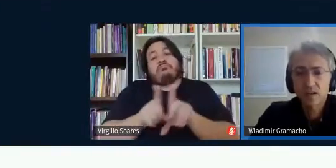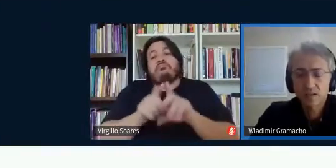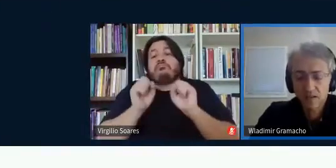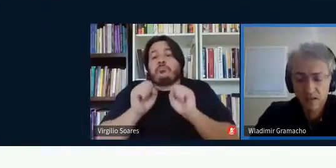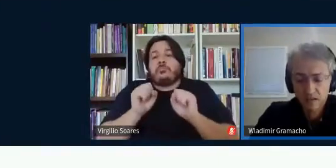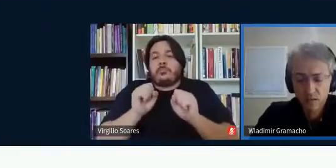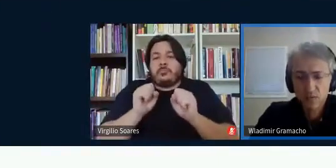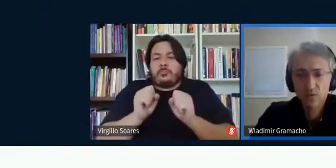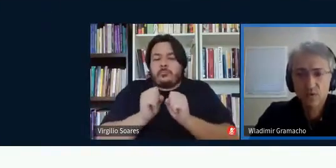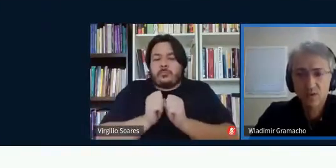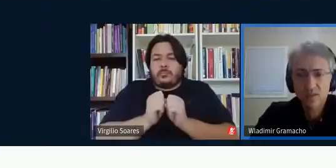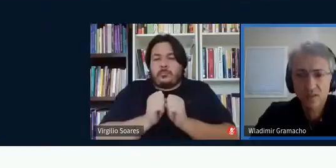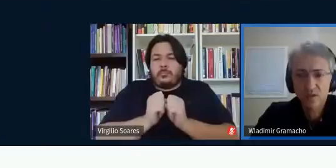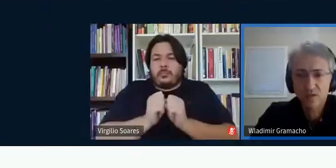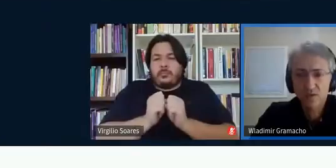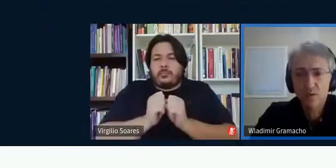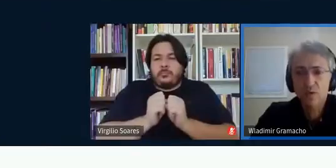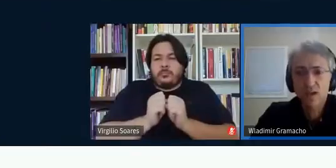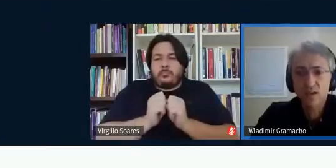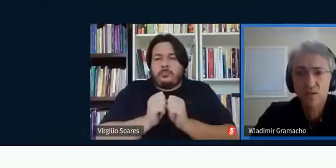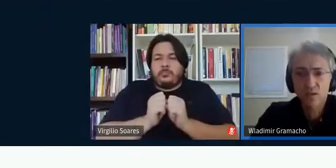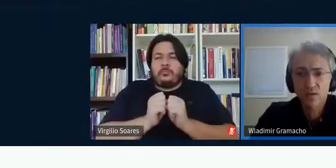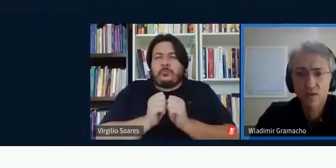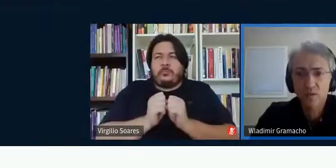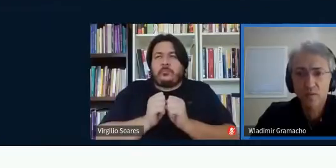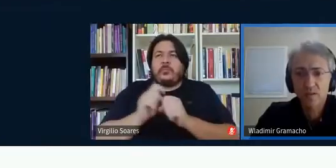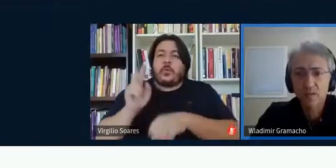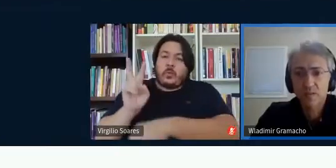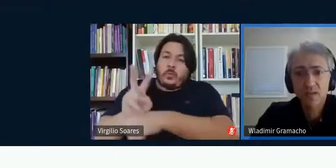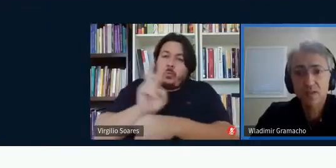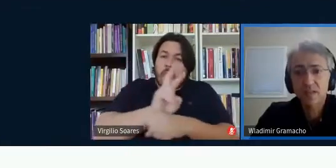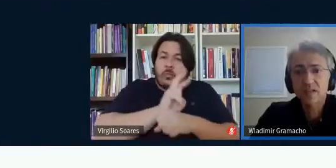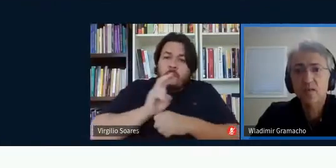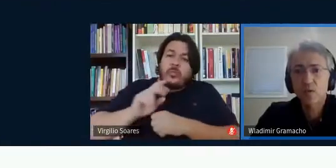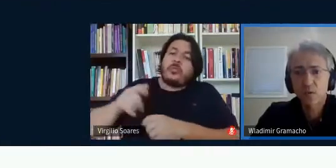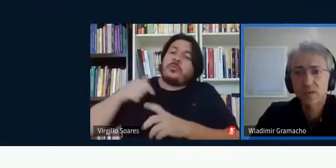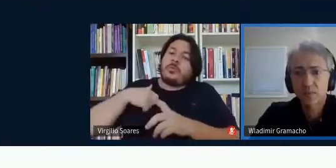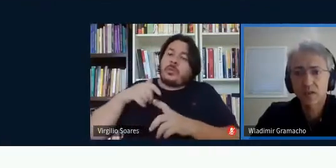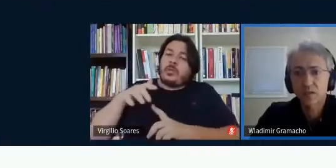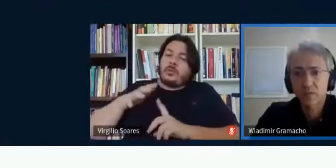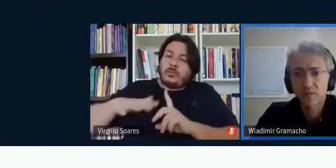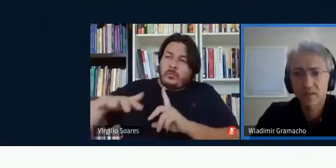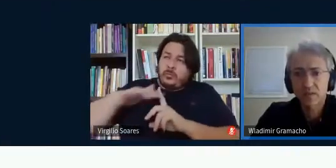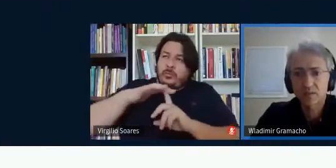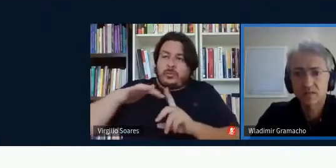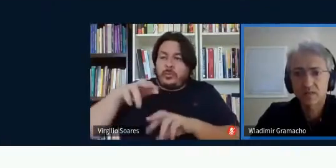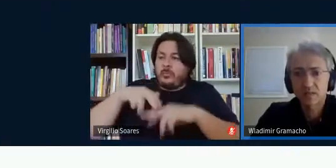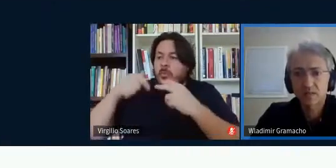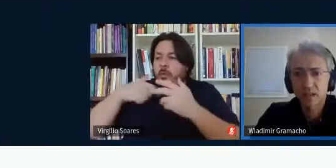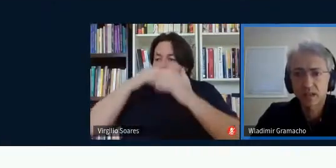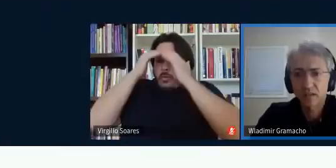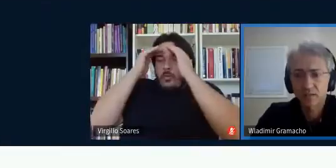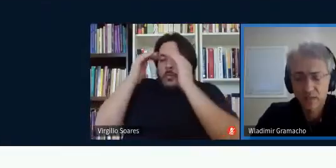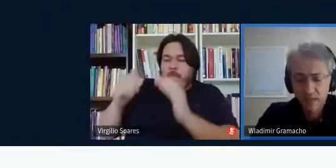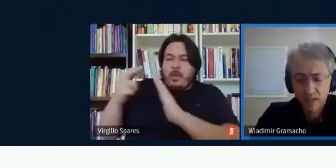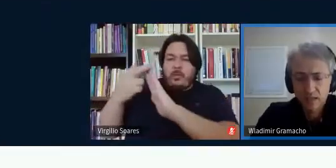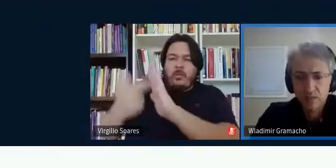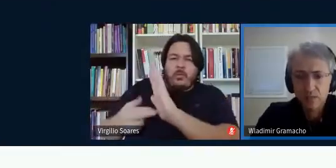deteriorar essas condições, né, de cuidado social pela simples não adesão ao comportamento e prevenção, né? Tem